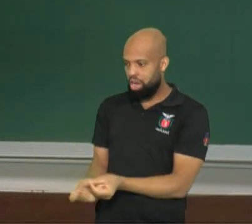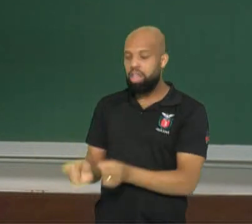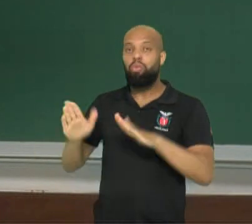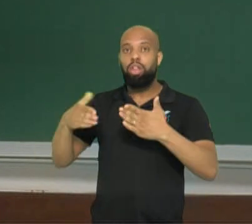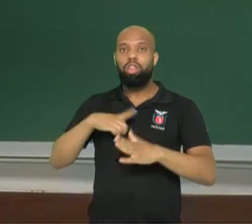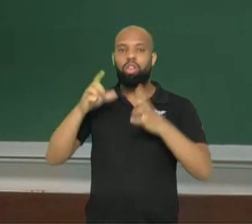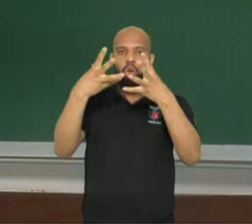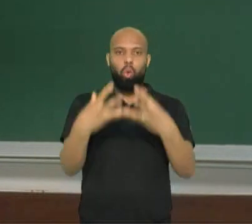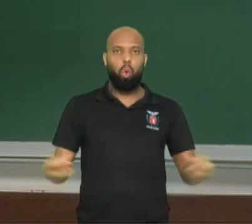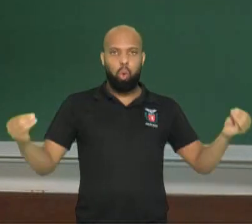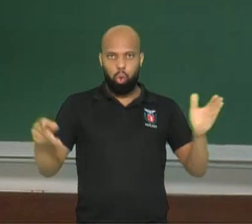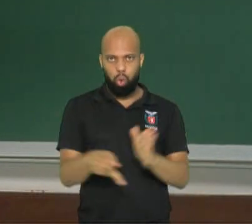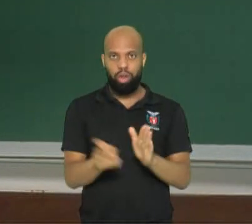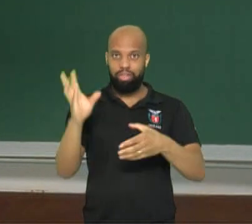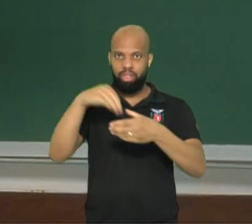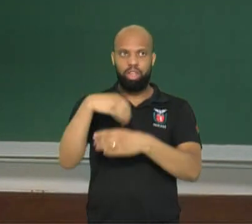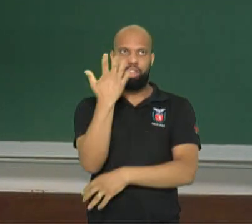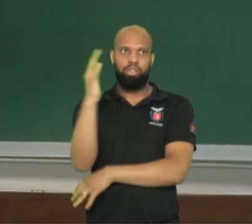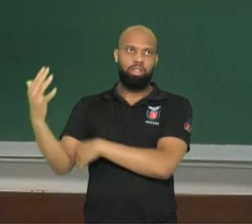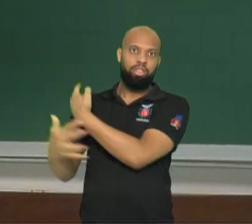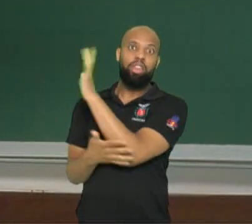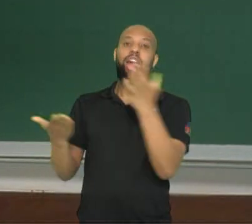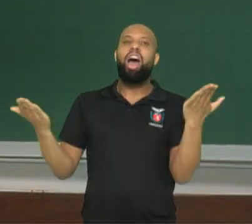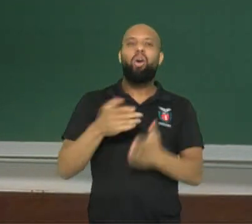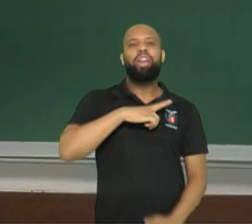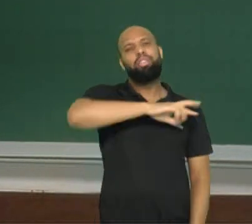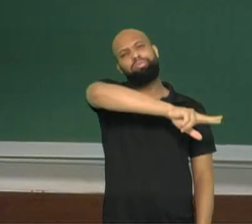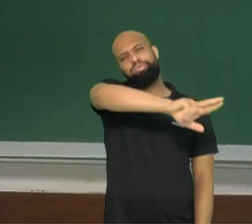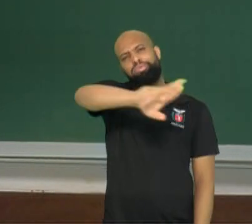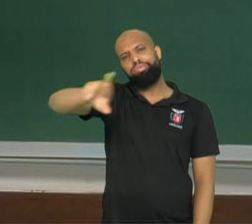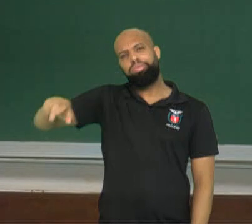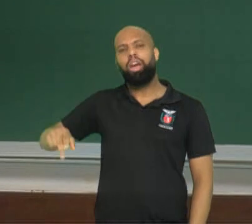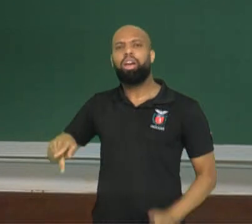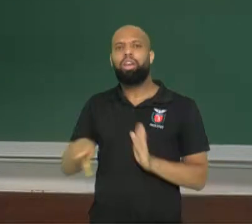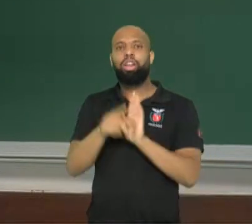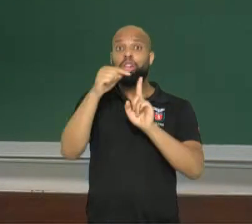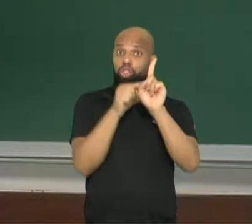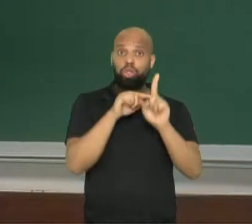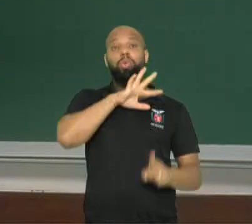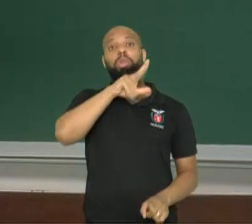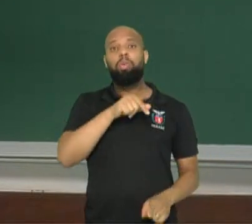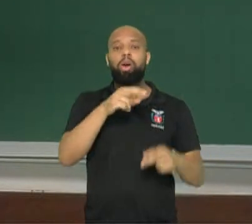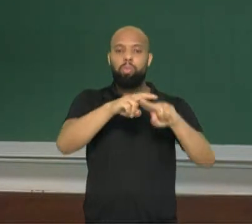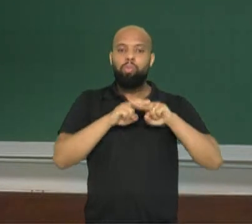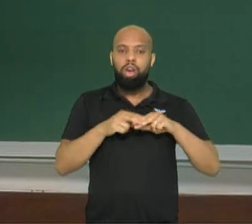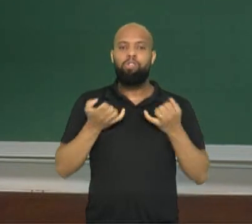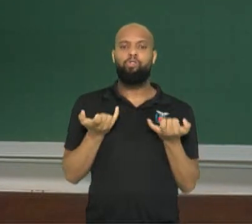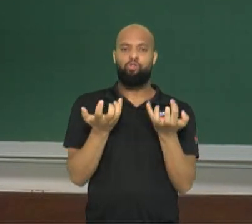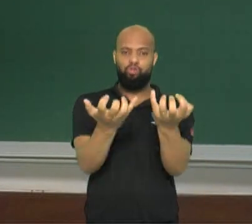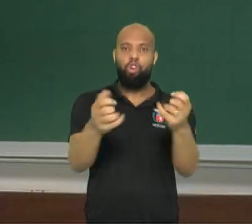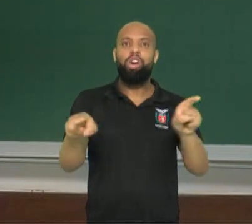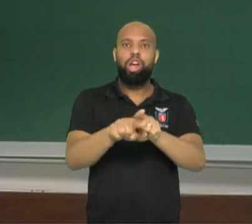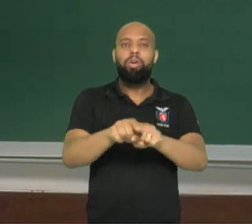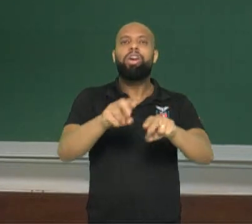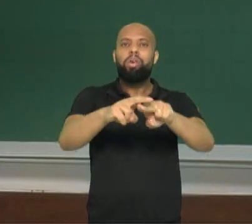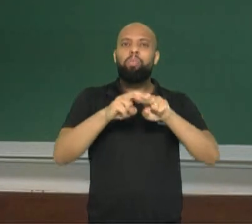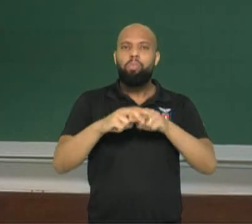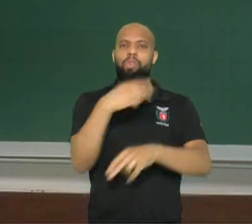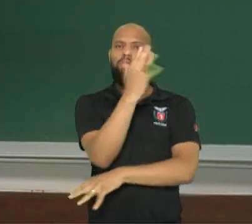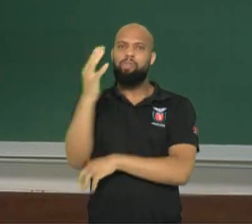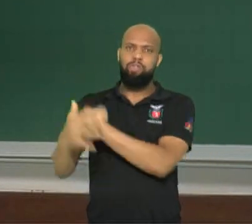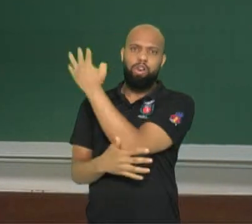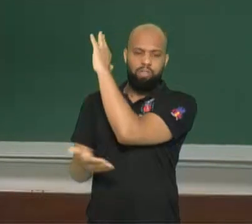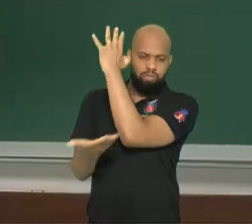floresta. Agora, quando você começa a diminuir a biodiversidade por causa de desmatamento, por causa de queimada, esse efeito diluidor é